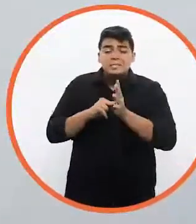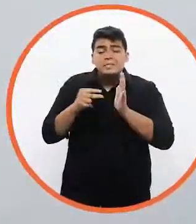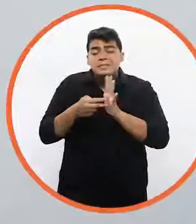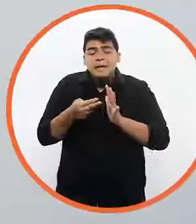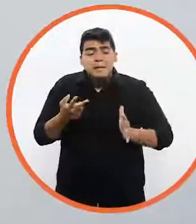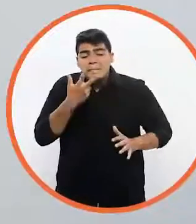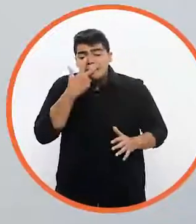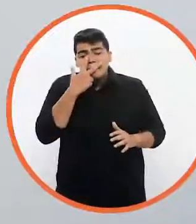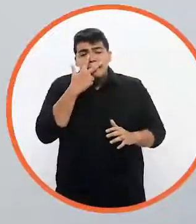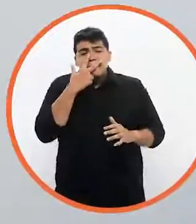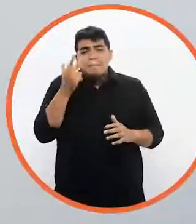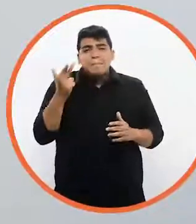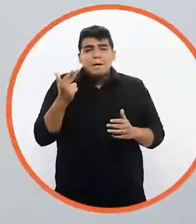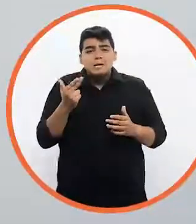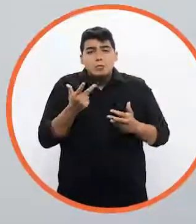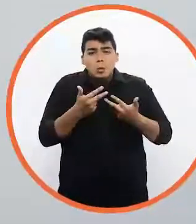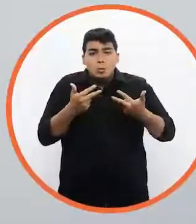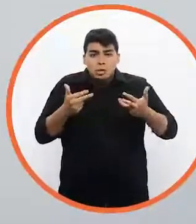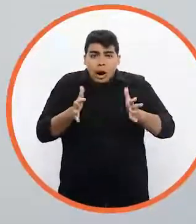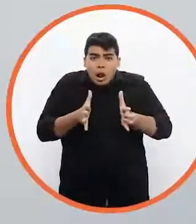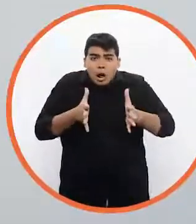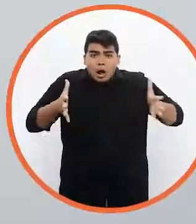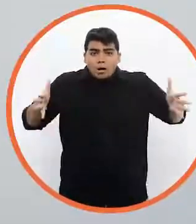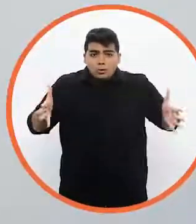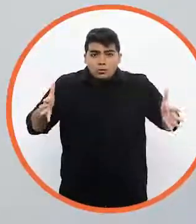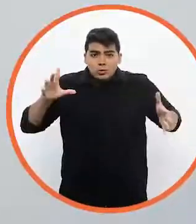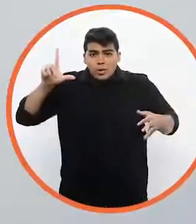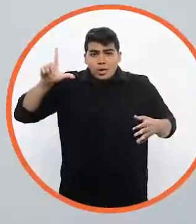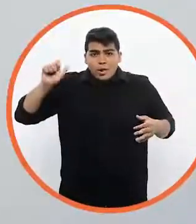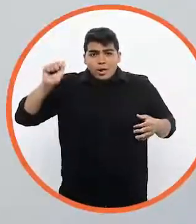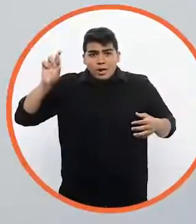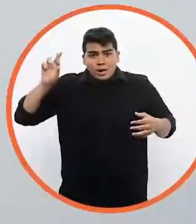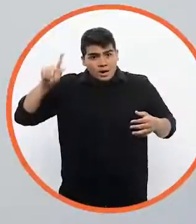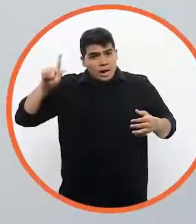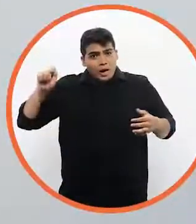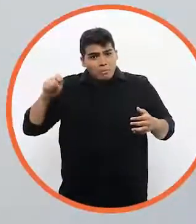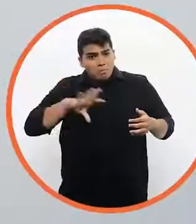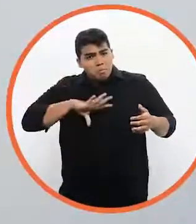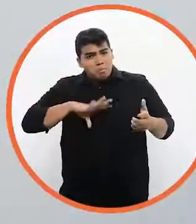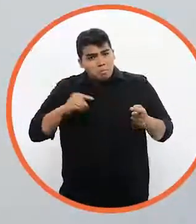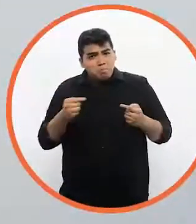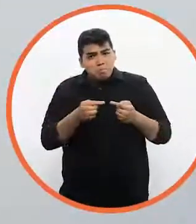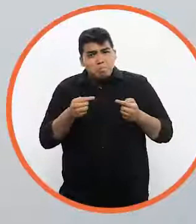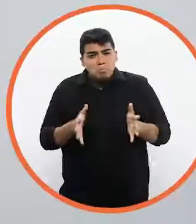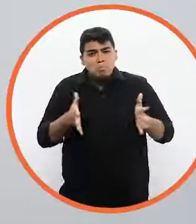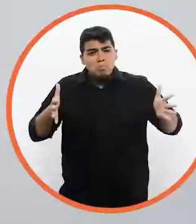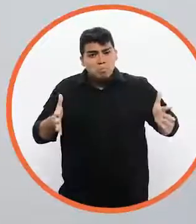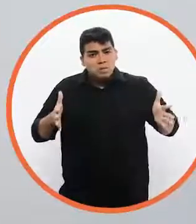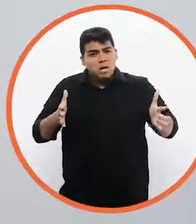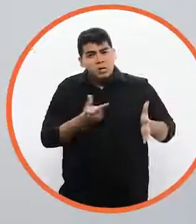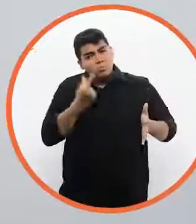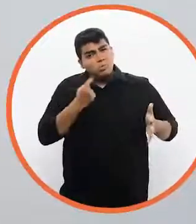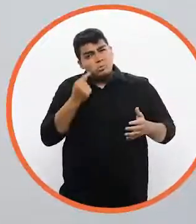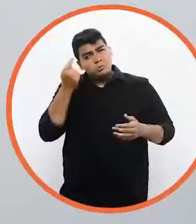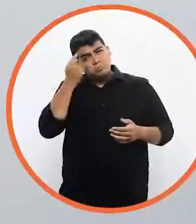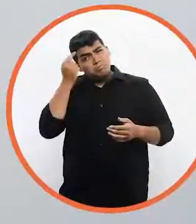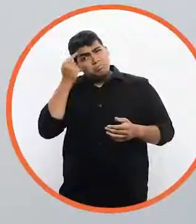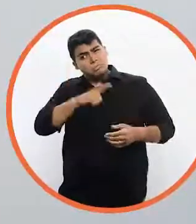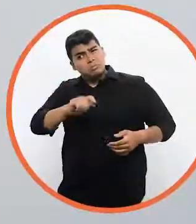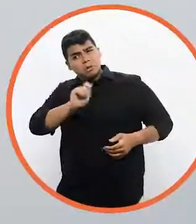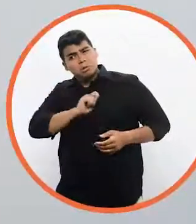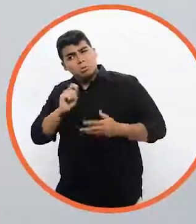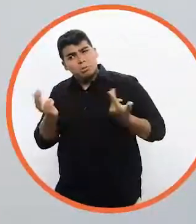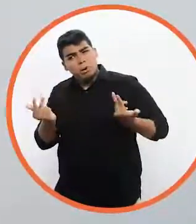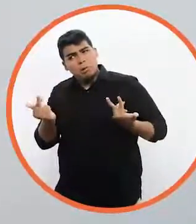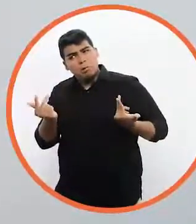aquela ideia de alguma coisa muito volumosa, né? E a gente pode imaginar que ela vai ter o mesmo sentido no